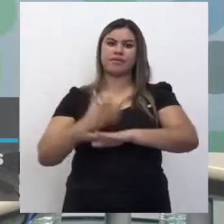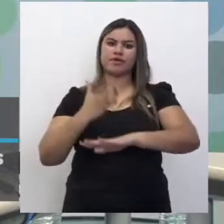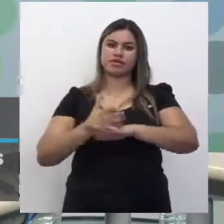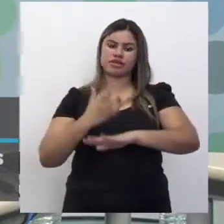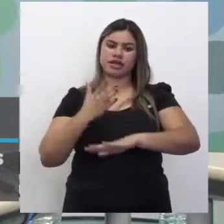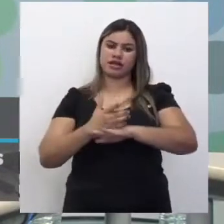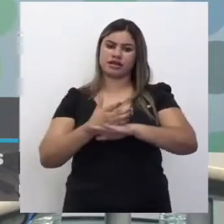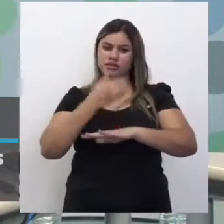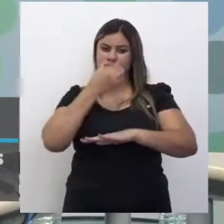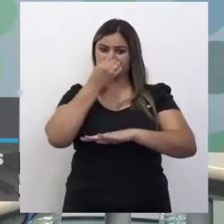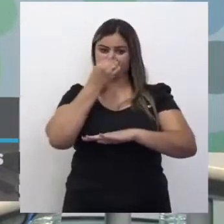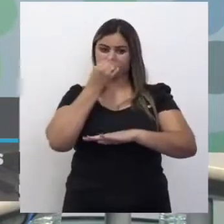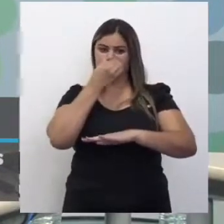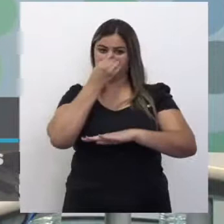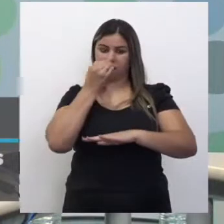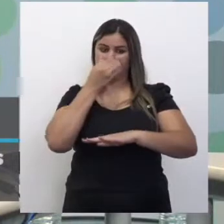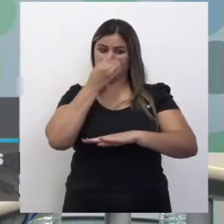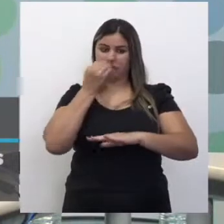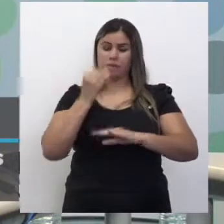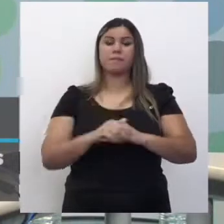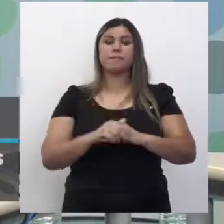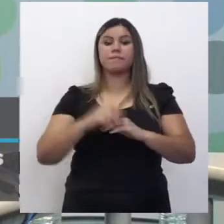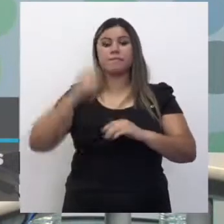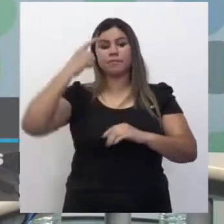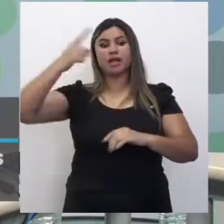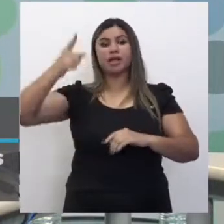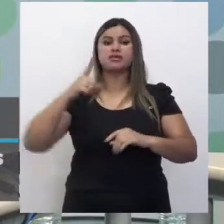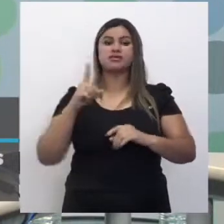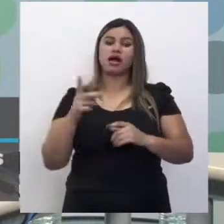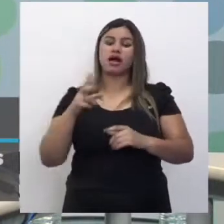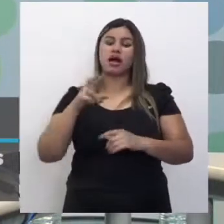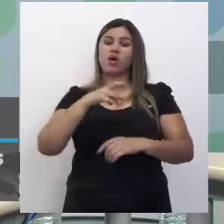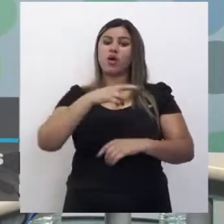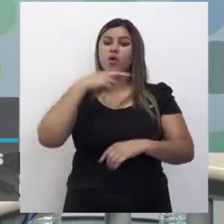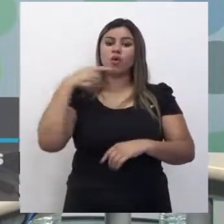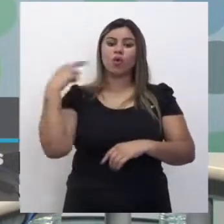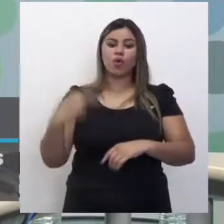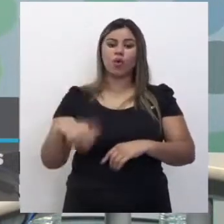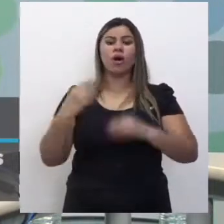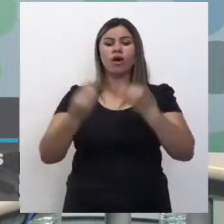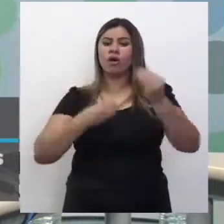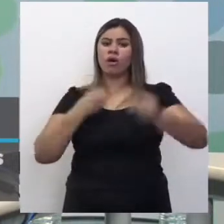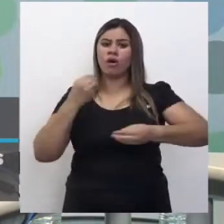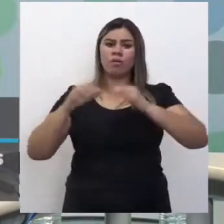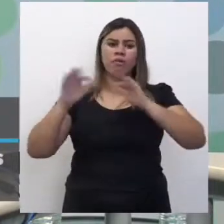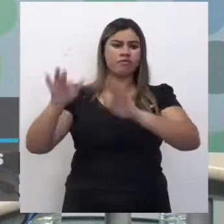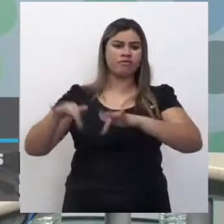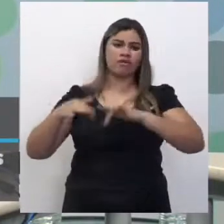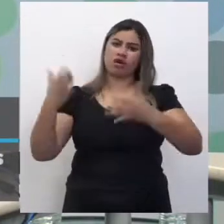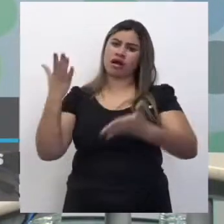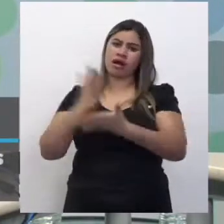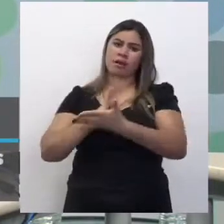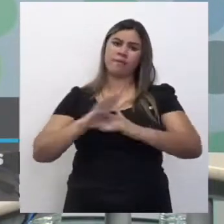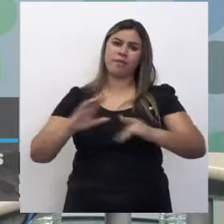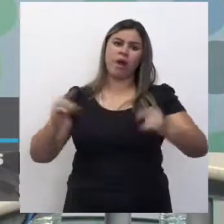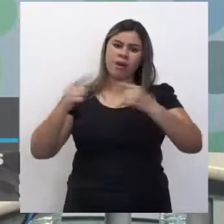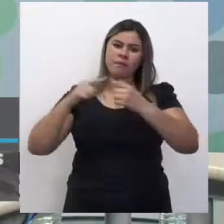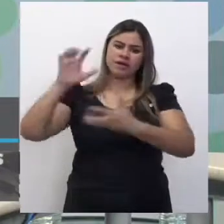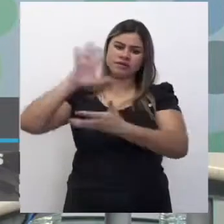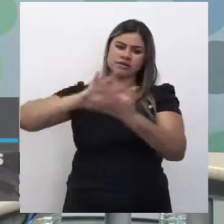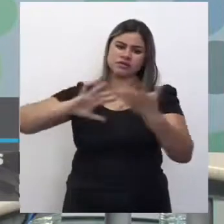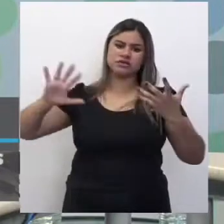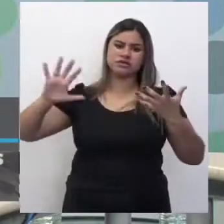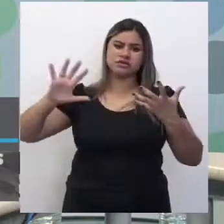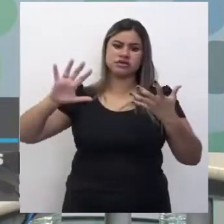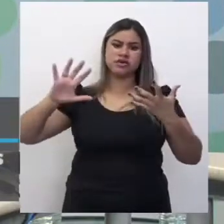idade contemporânea. Olha o caso, por exemplo, da própria Rússia, né? O feudalismo, a gente pode dizer que só acabou ali com a Revolução,